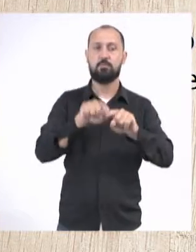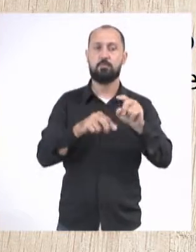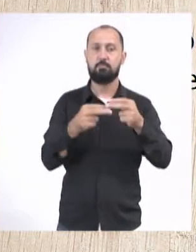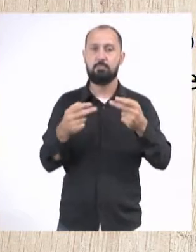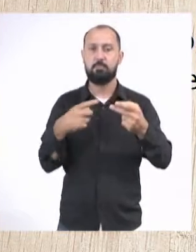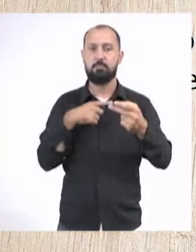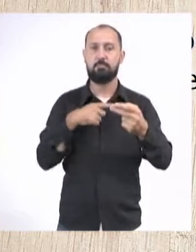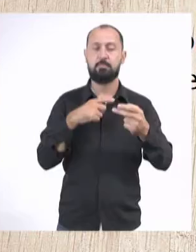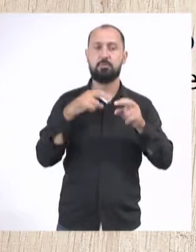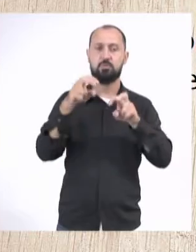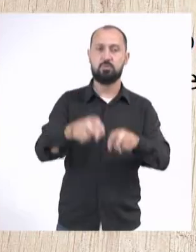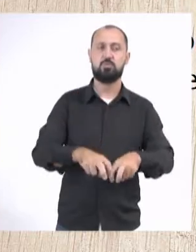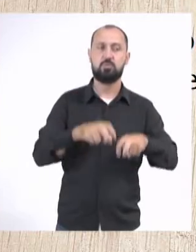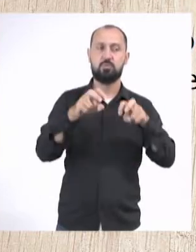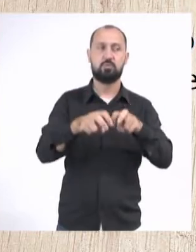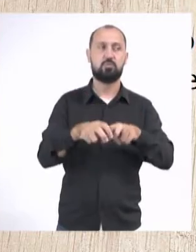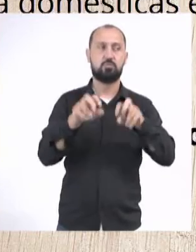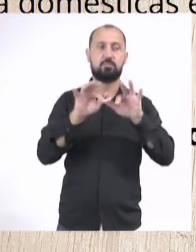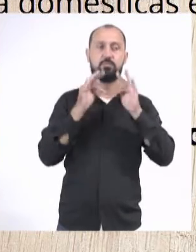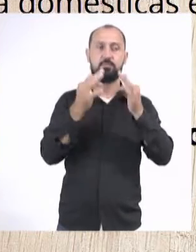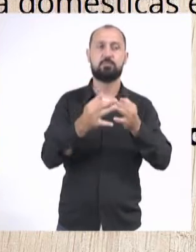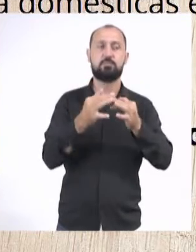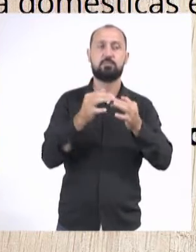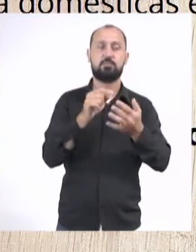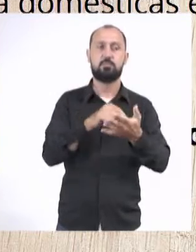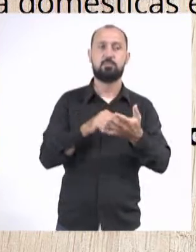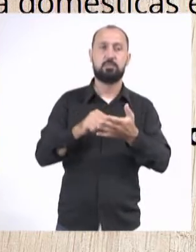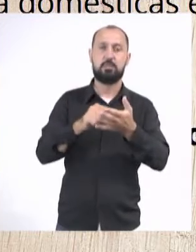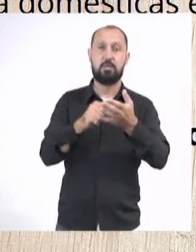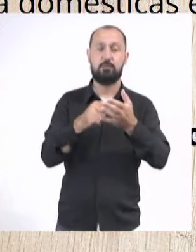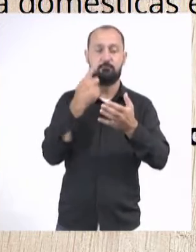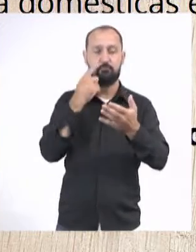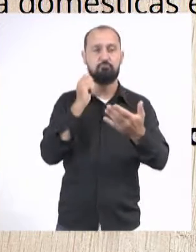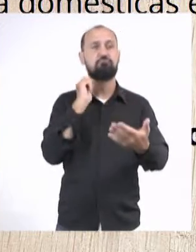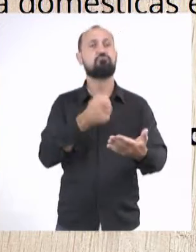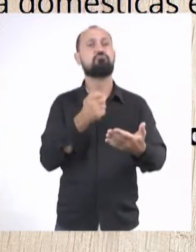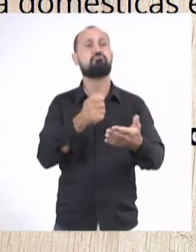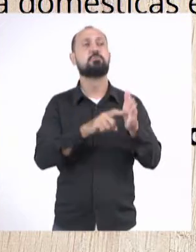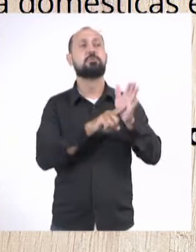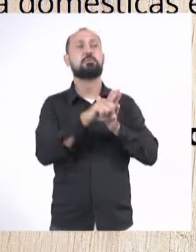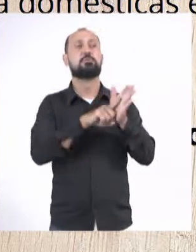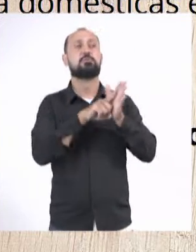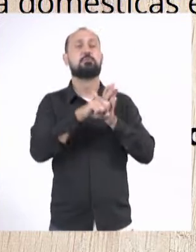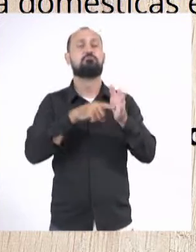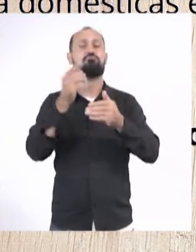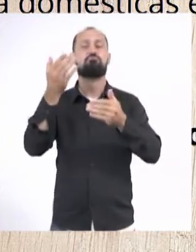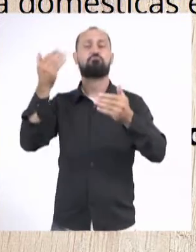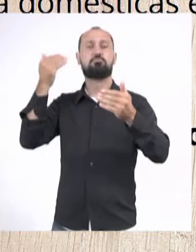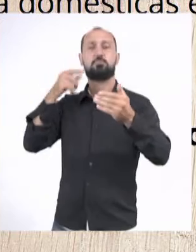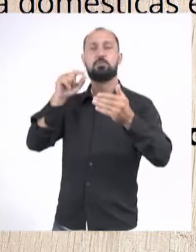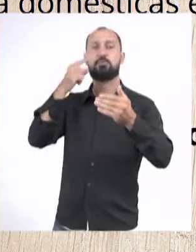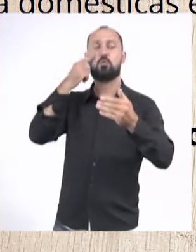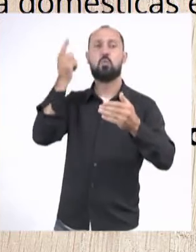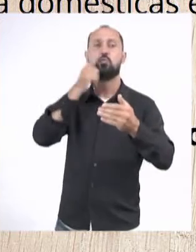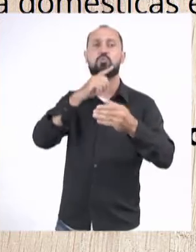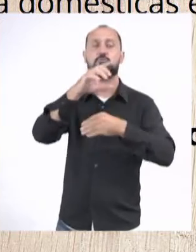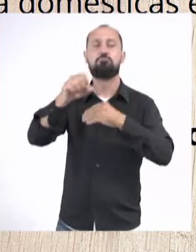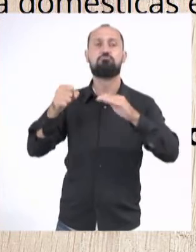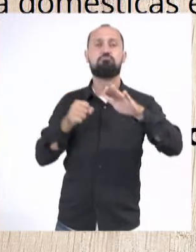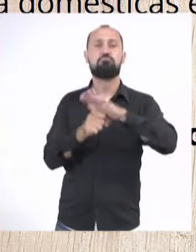da agricultura familiar. Essas unidades elas foram licitadas recentemente, e nós conseguimos